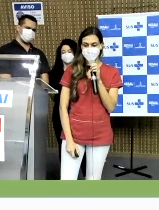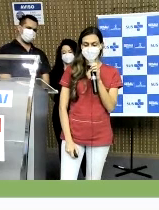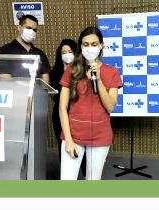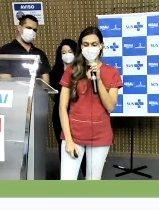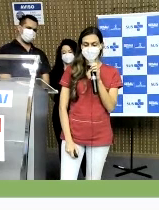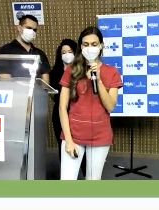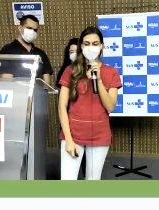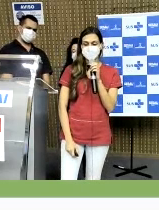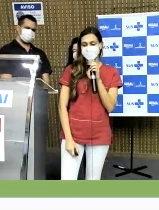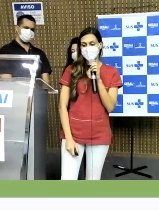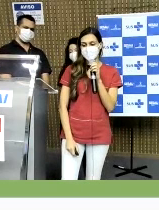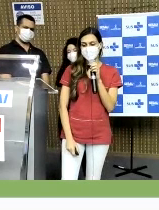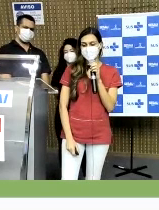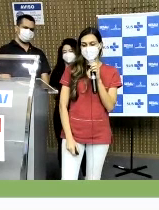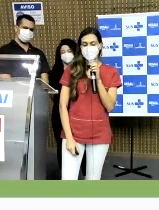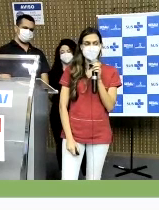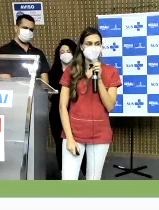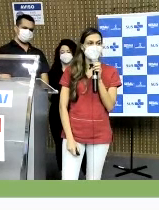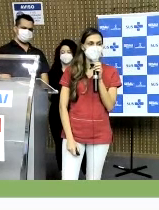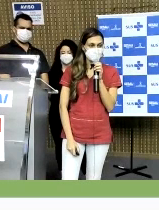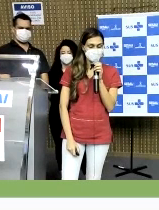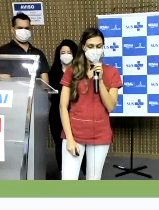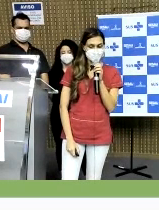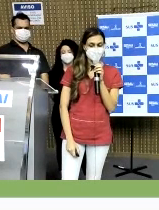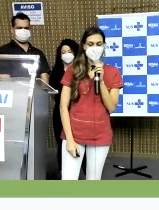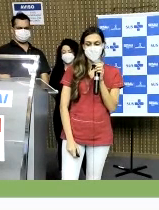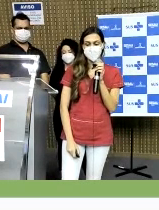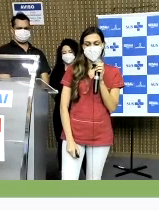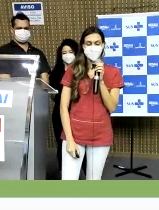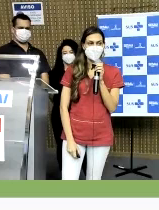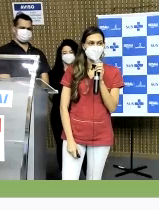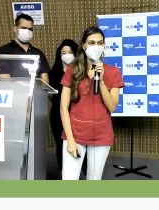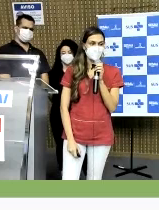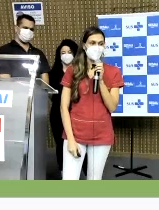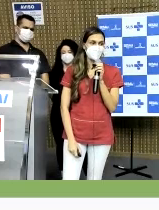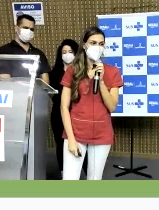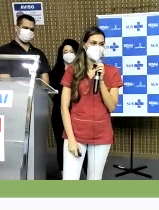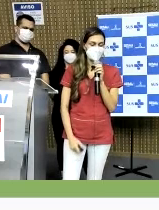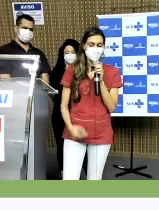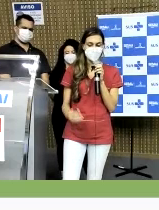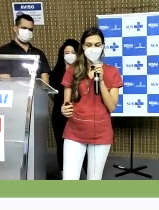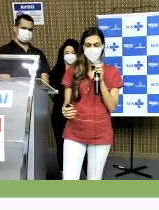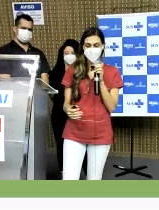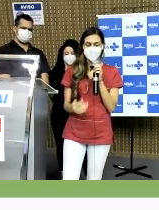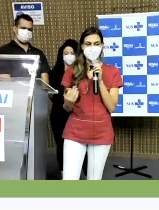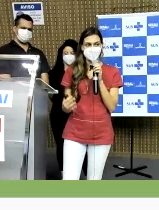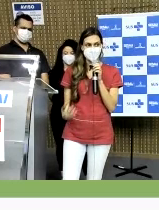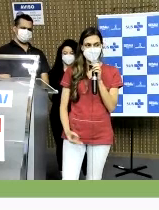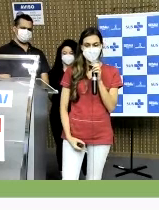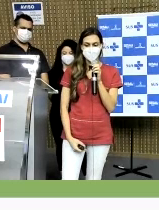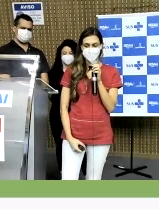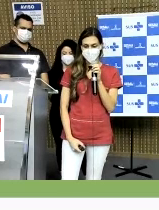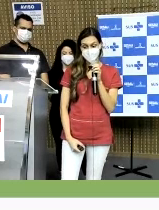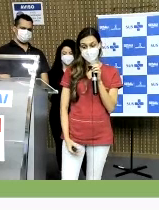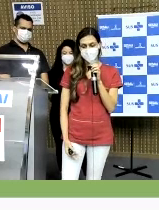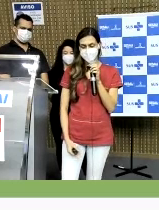unidade, como demanda. A oferta da vacina. O Fast Track, que ele veio para ajudar a gente, né? Na reorganização de